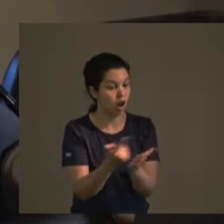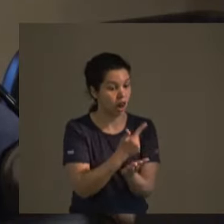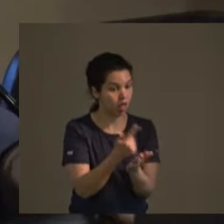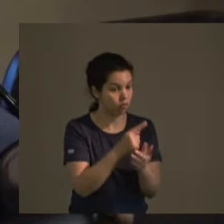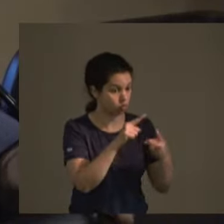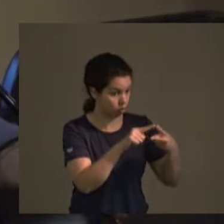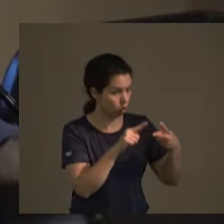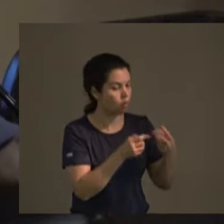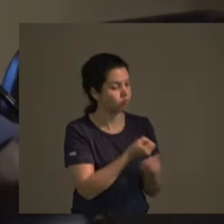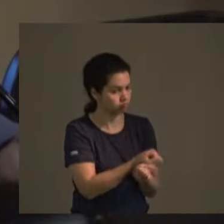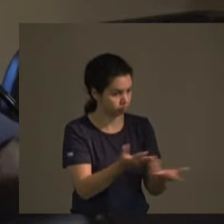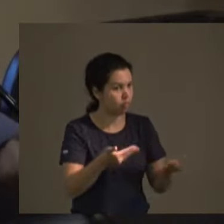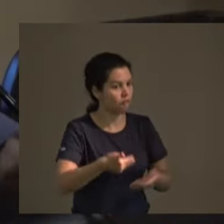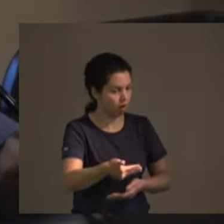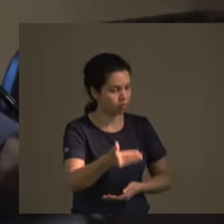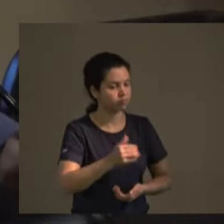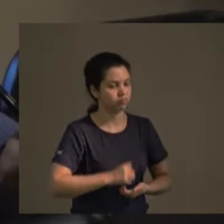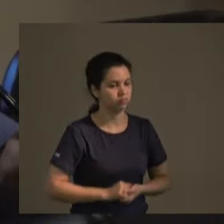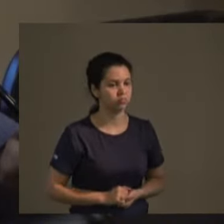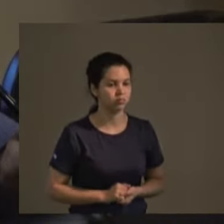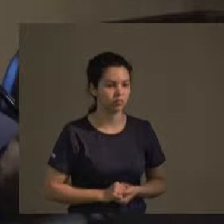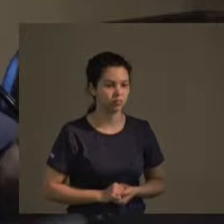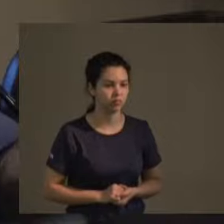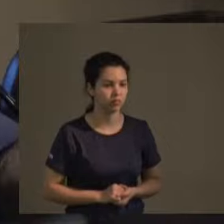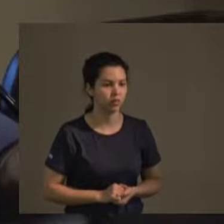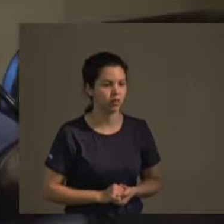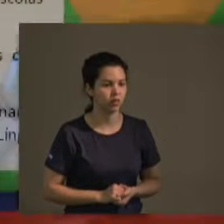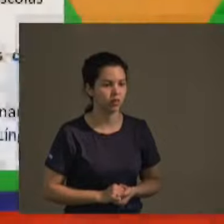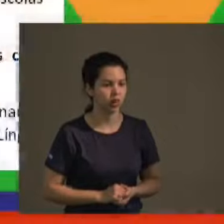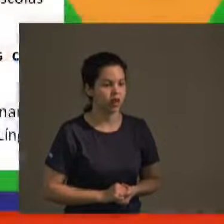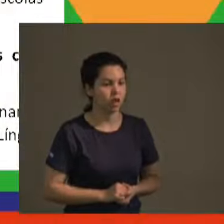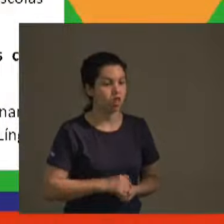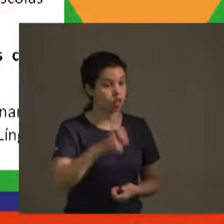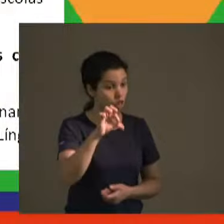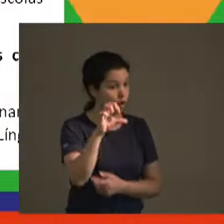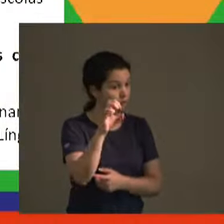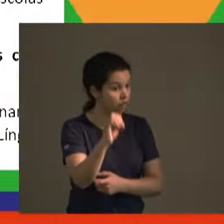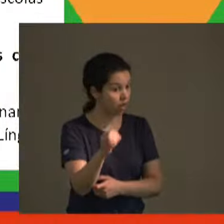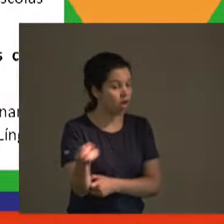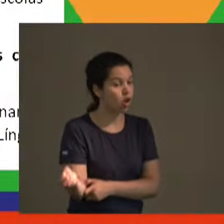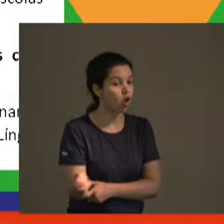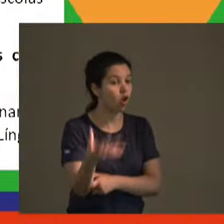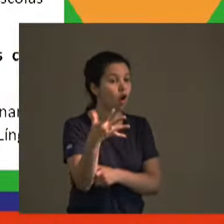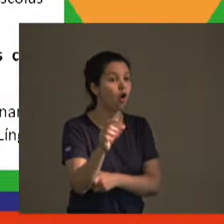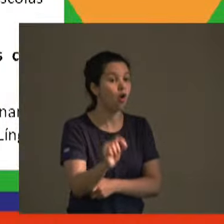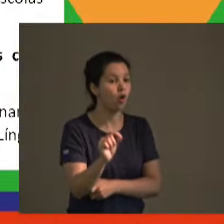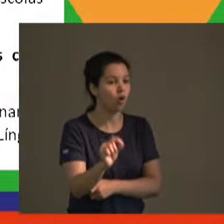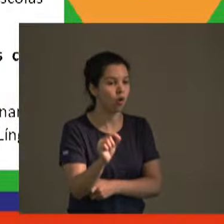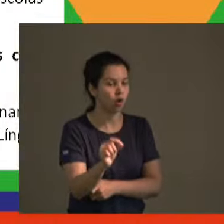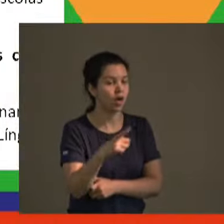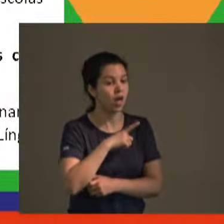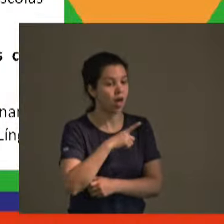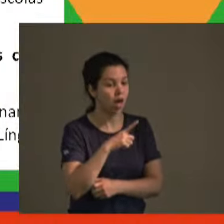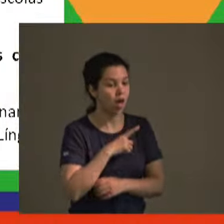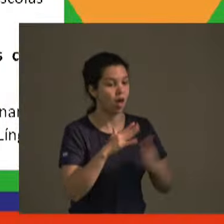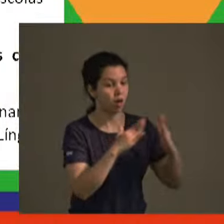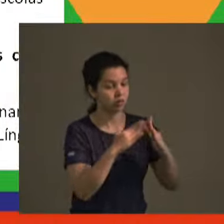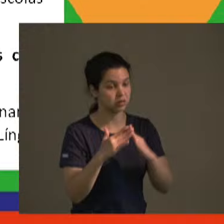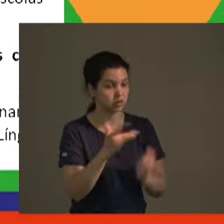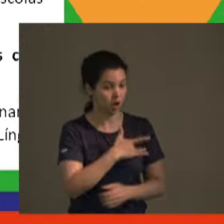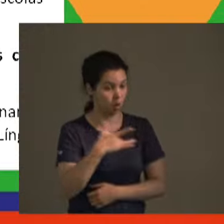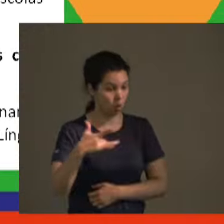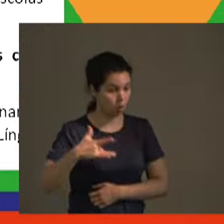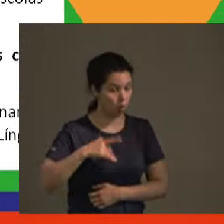plano também. 90 novas policlínicas equipadas com mesas ginecológicas e